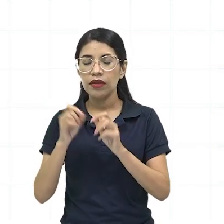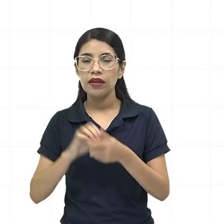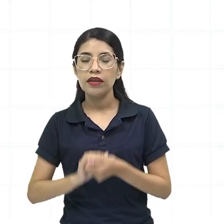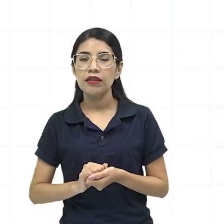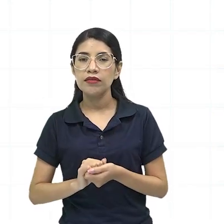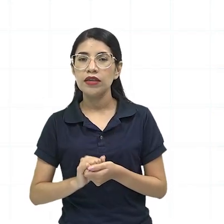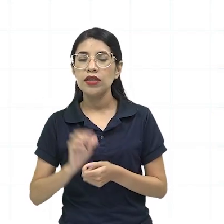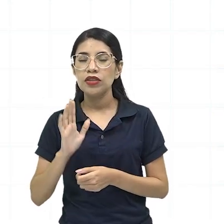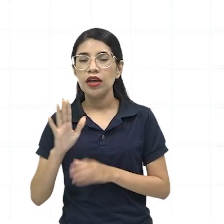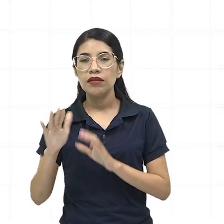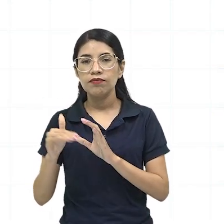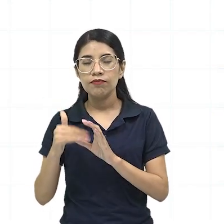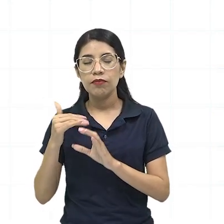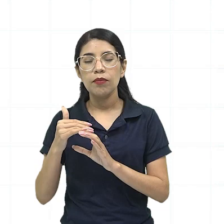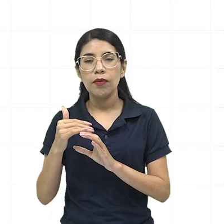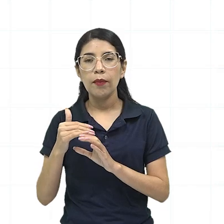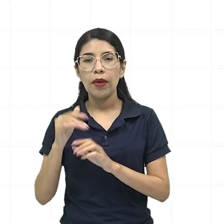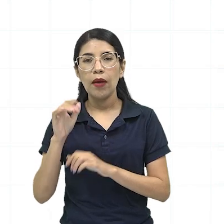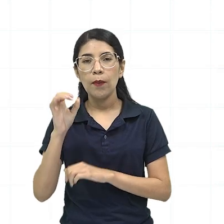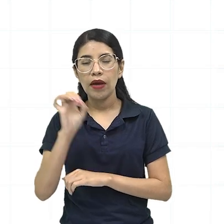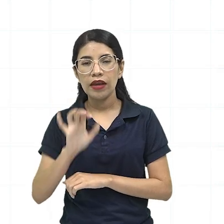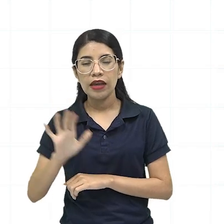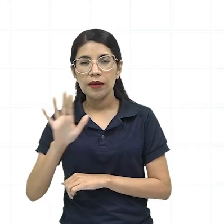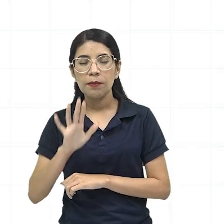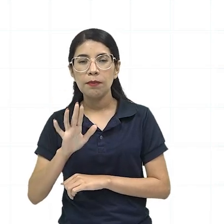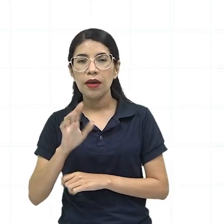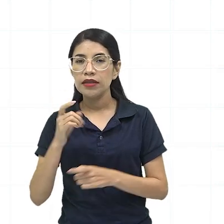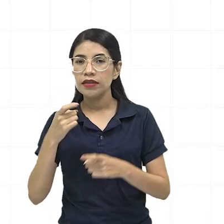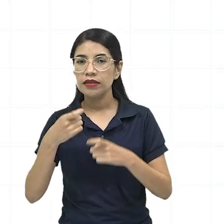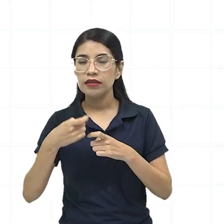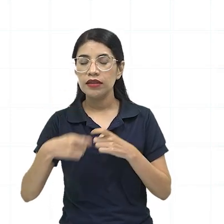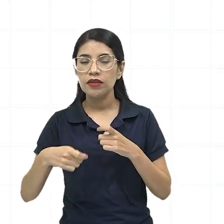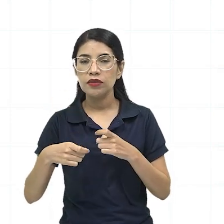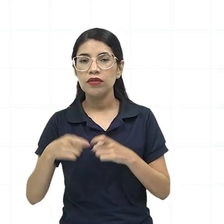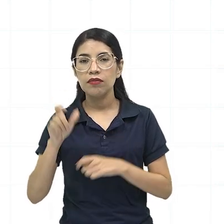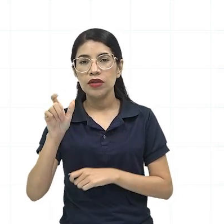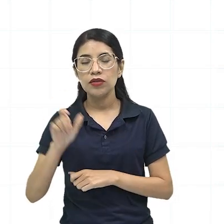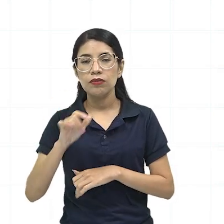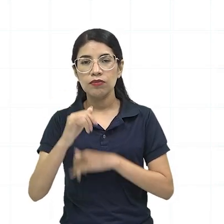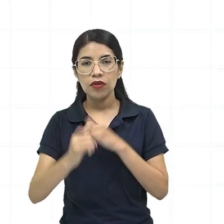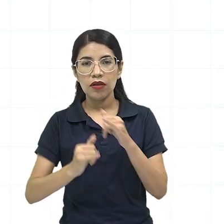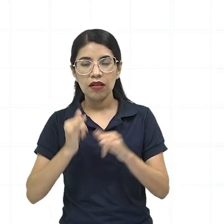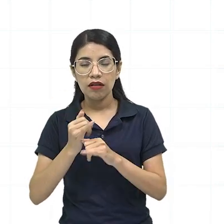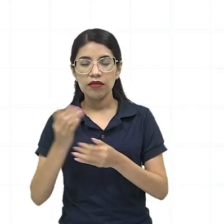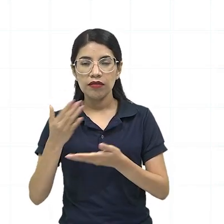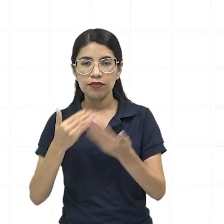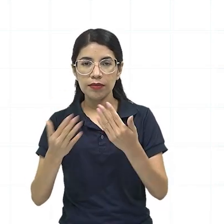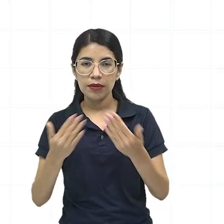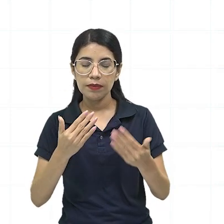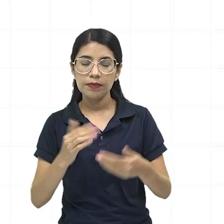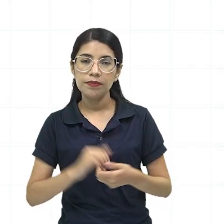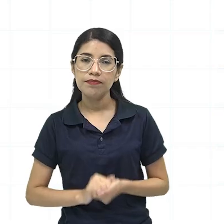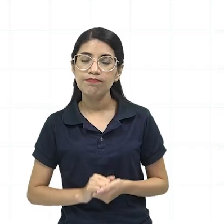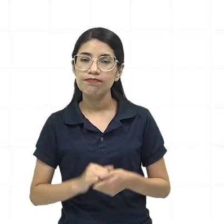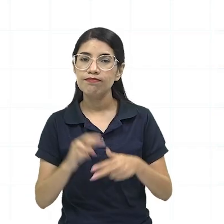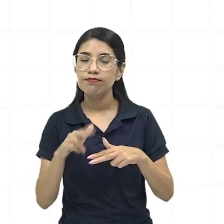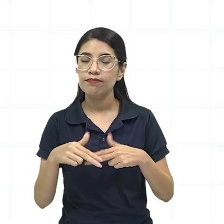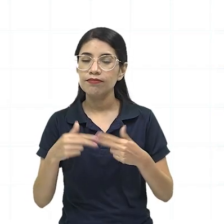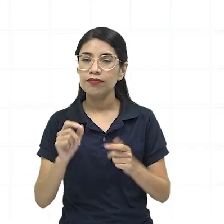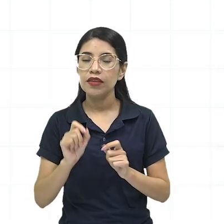sexualmente sugestivas de alguém que estavam conversando online. Então percebam que eu trago ali os dados, né? Eu